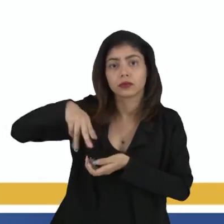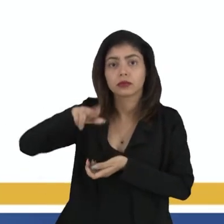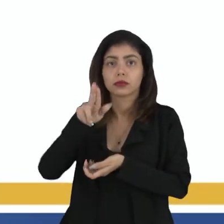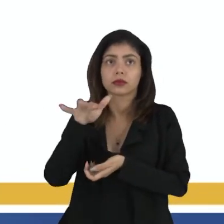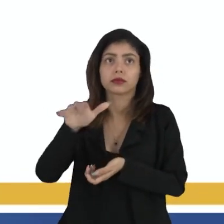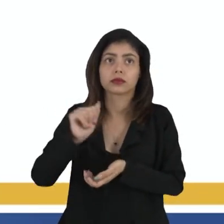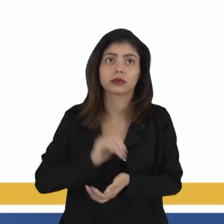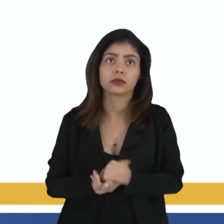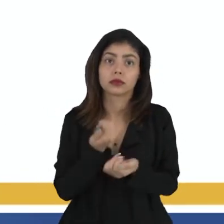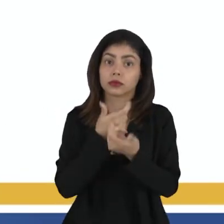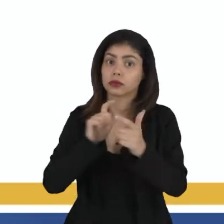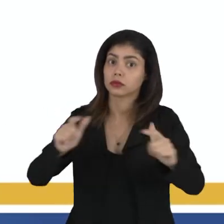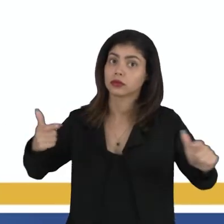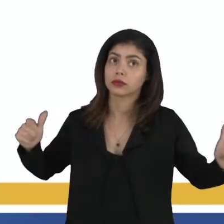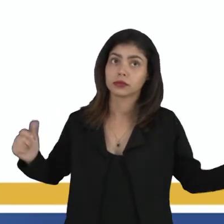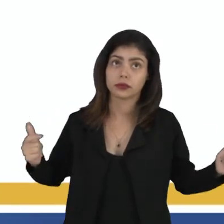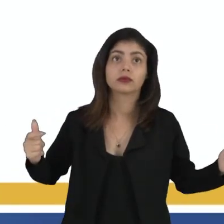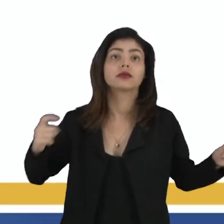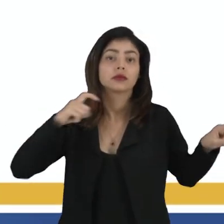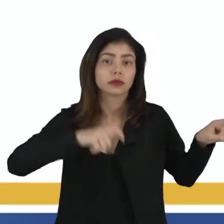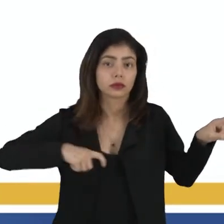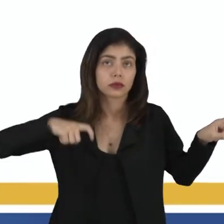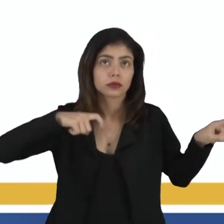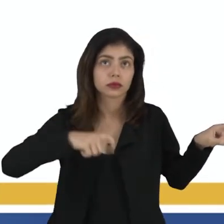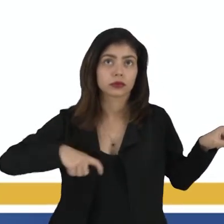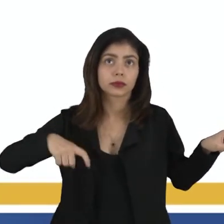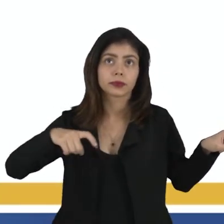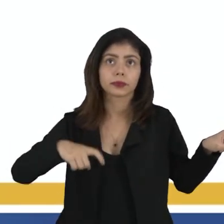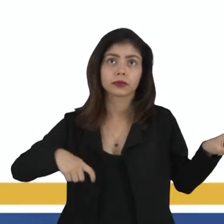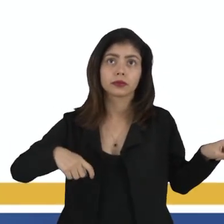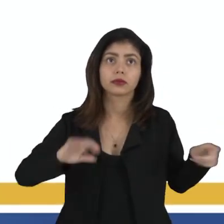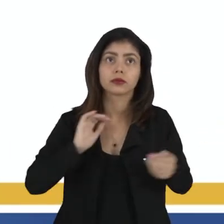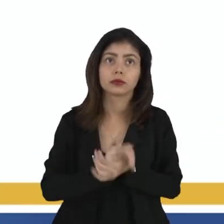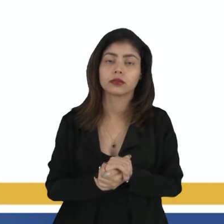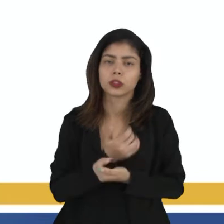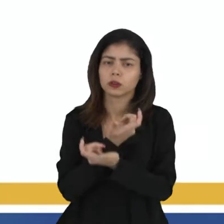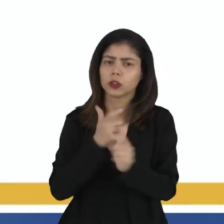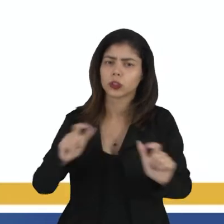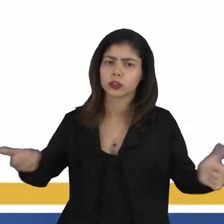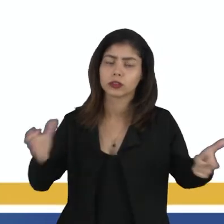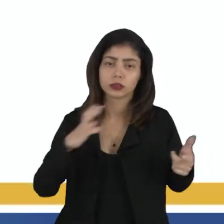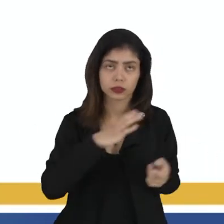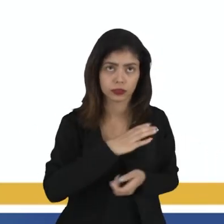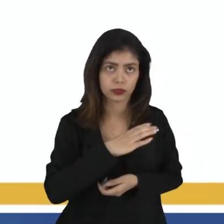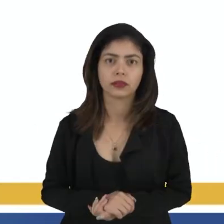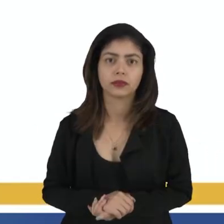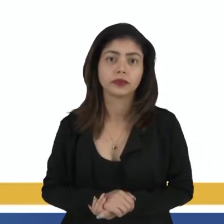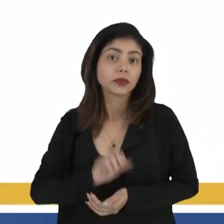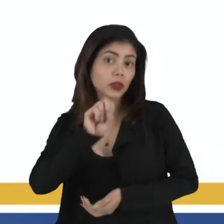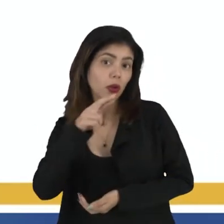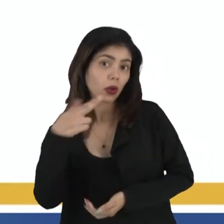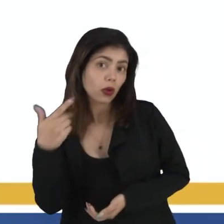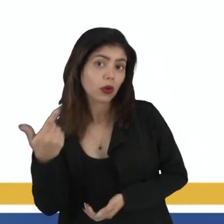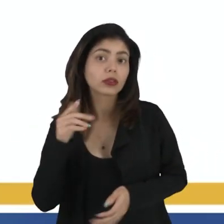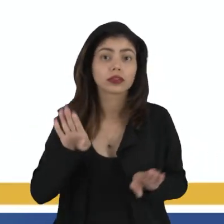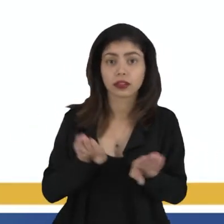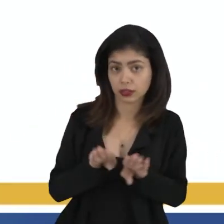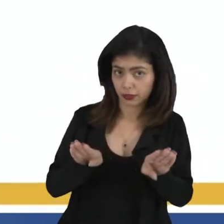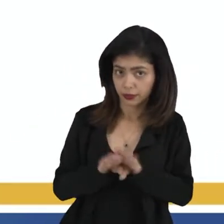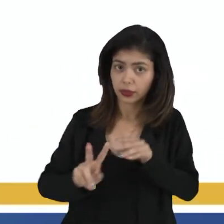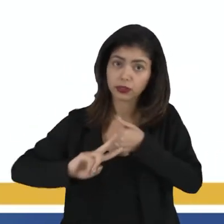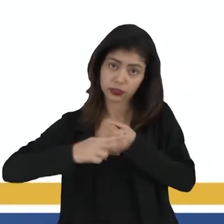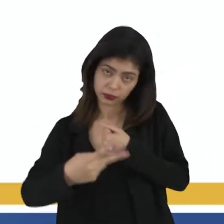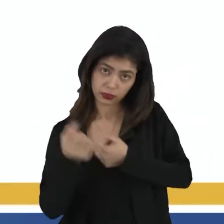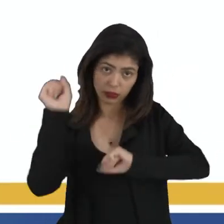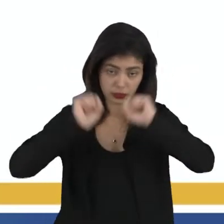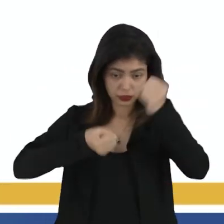o que ampliou o êxodo rural e intensificou o crescimento urbano. Outra consequência da